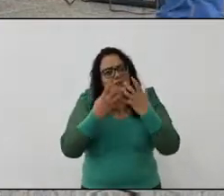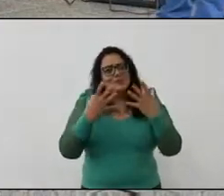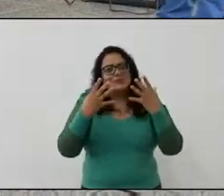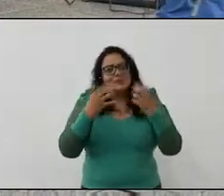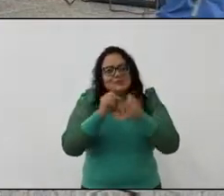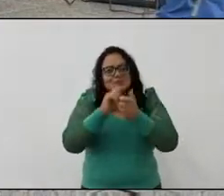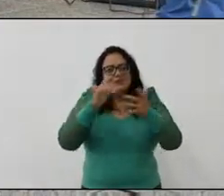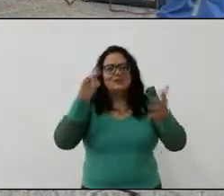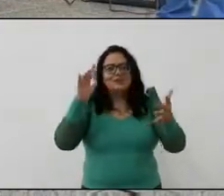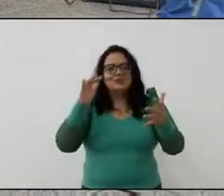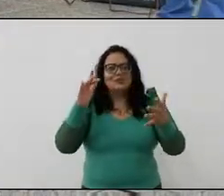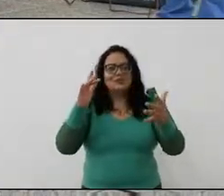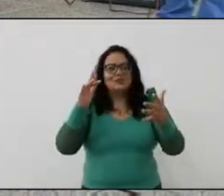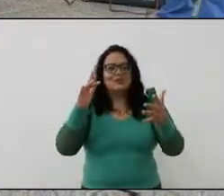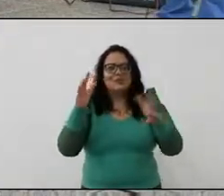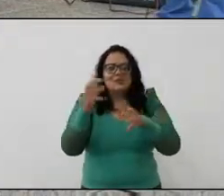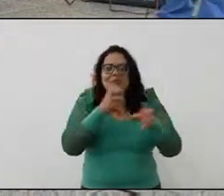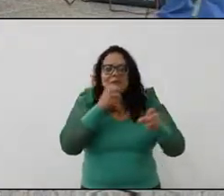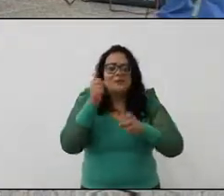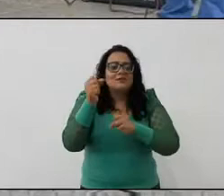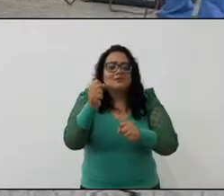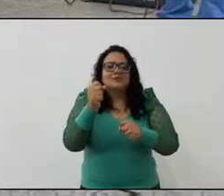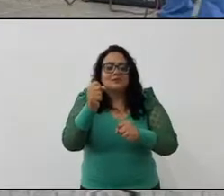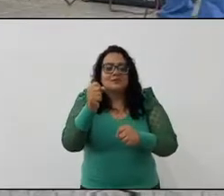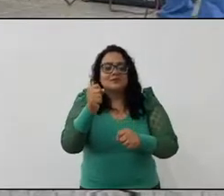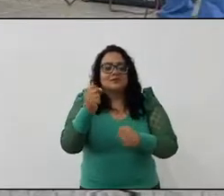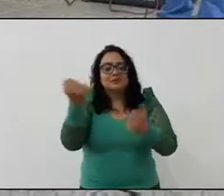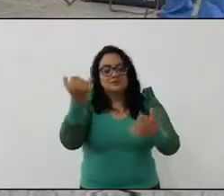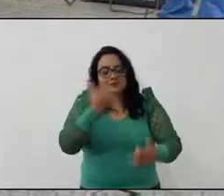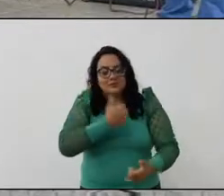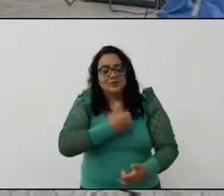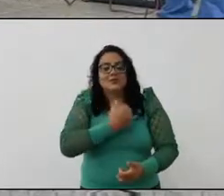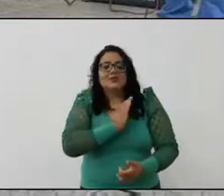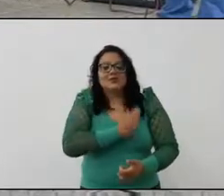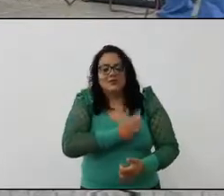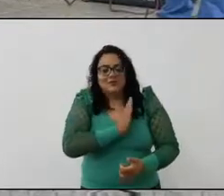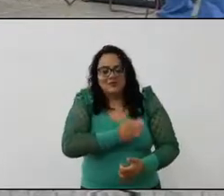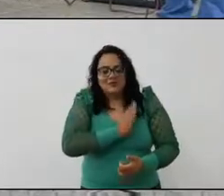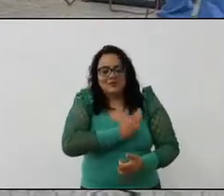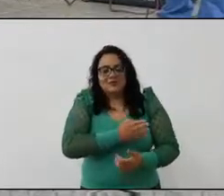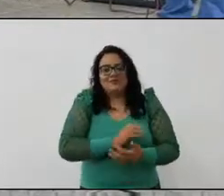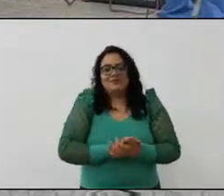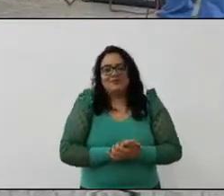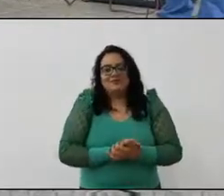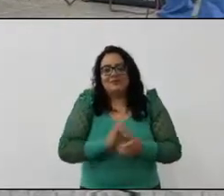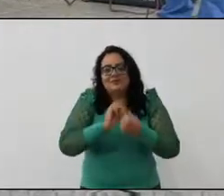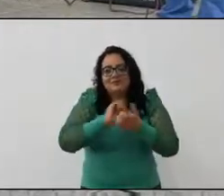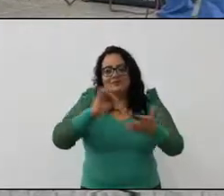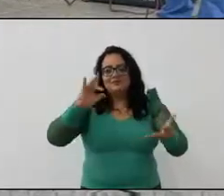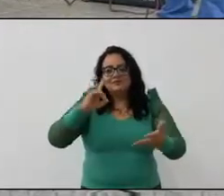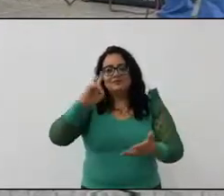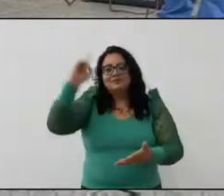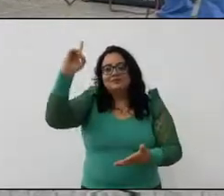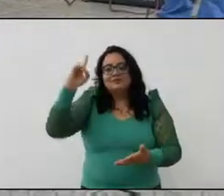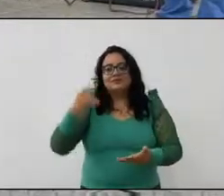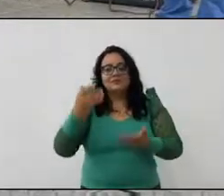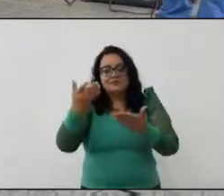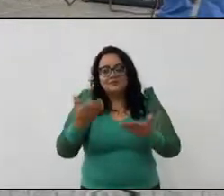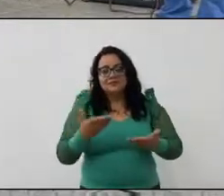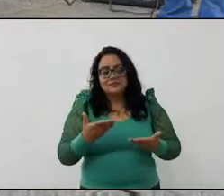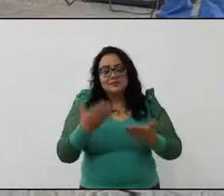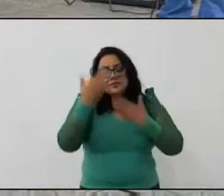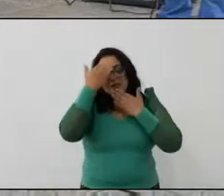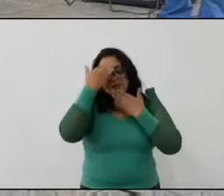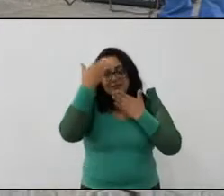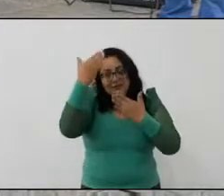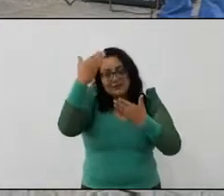Uma mensagem poderosa aos nossos corações. Glória a Deus. Vamos agradecer ao